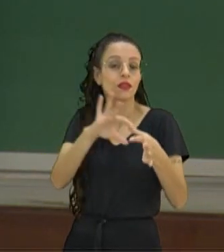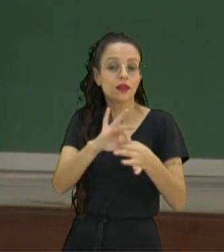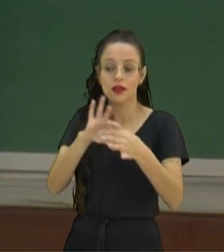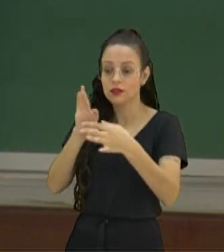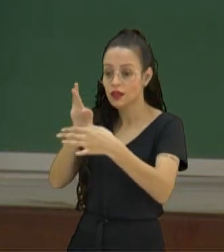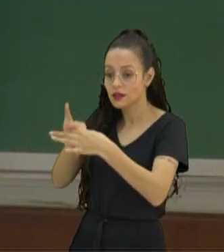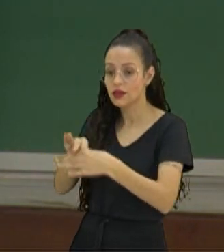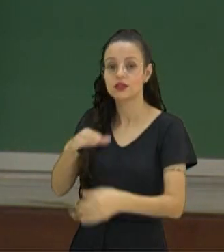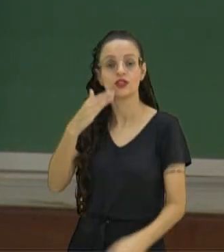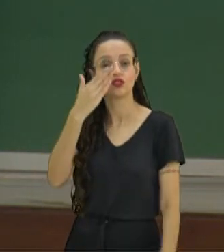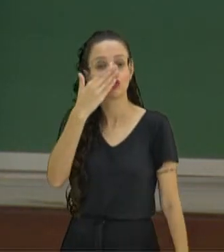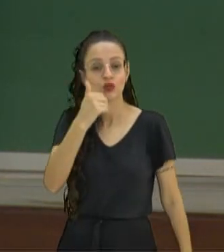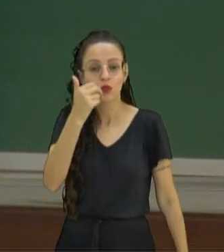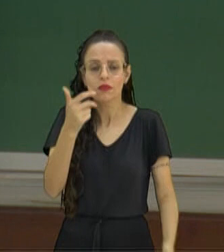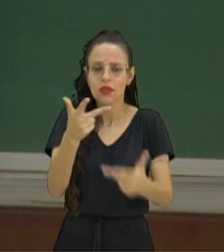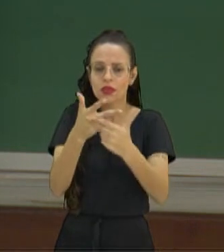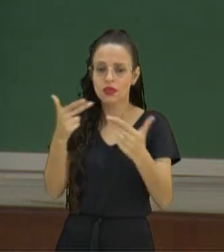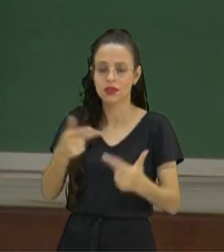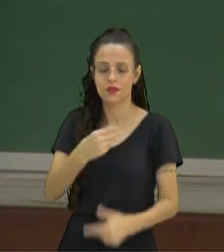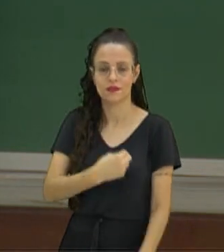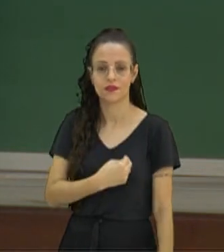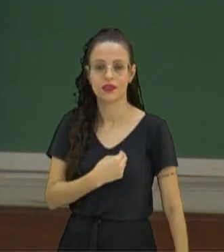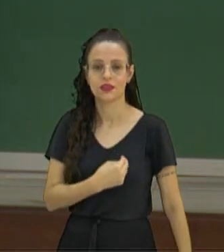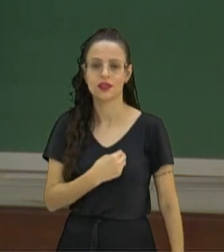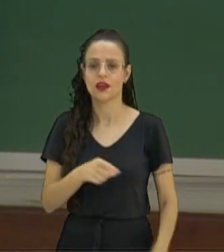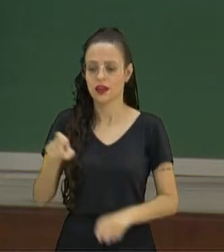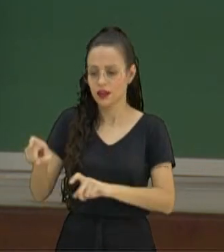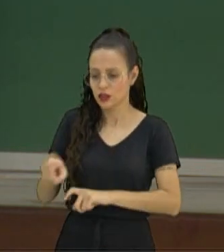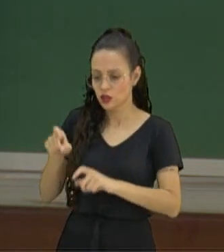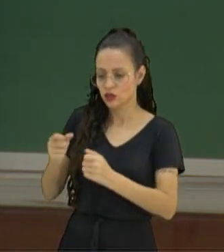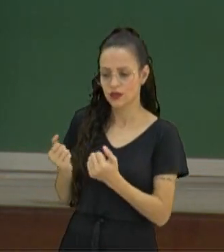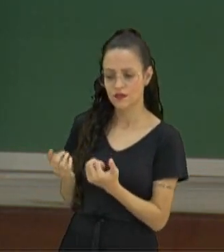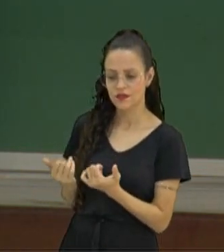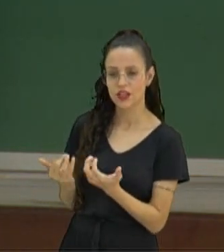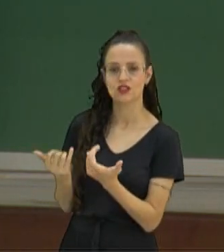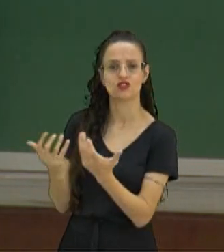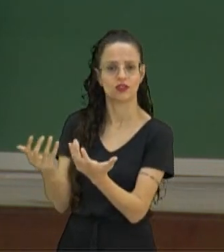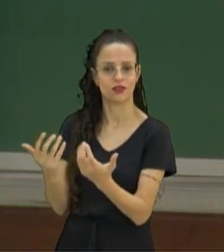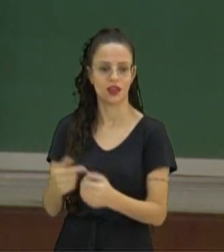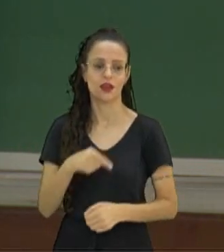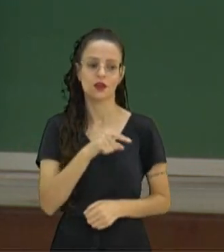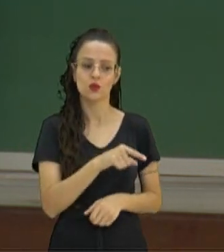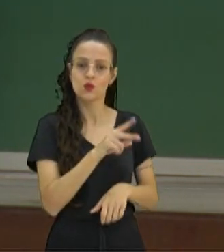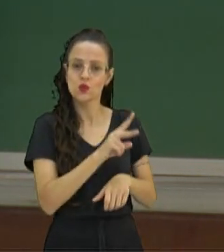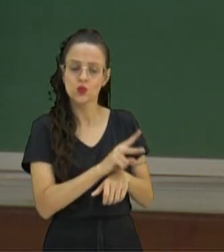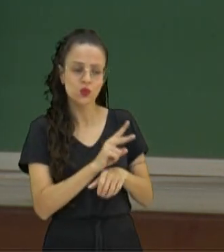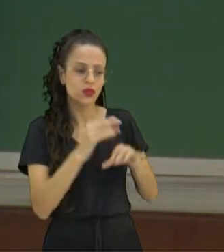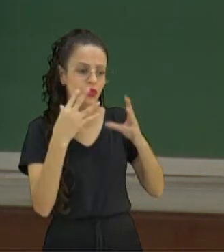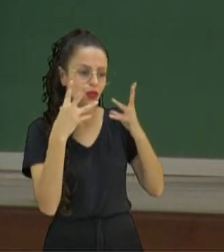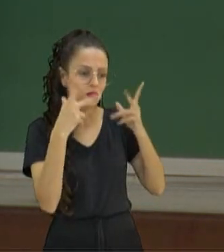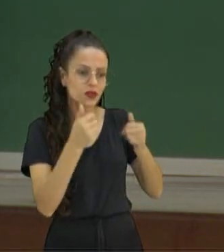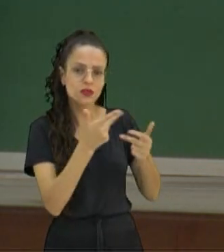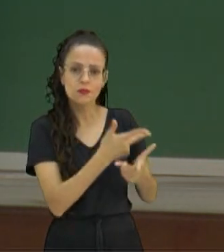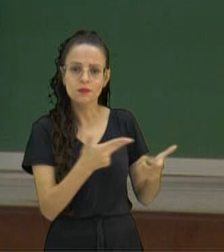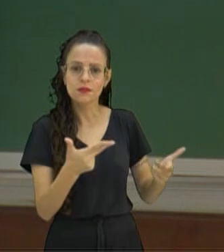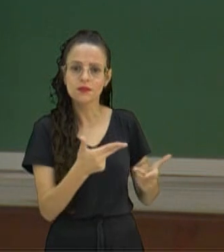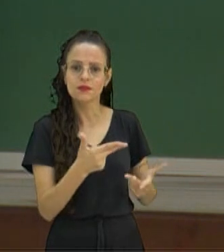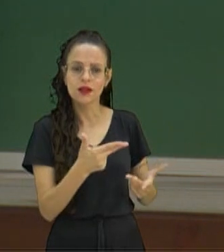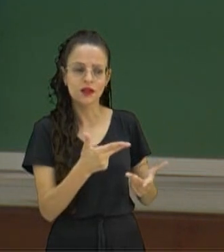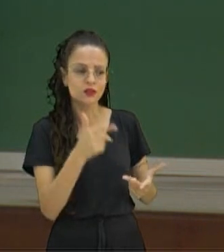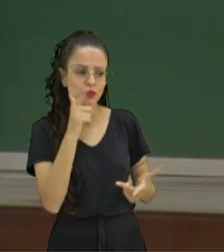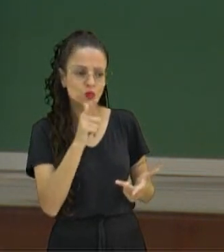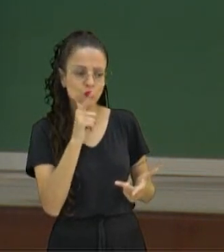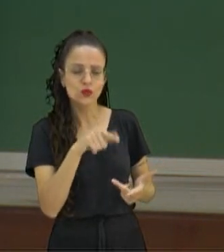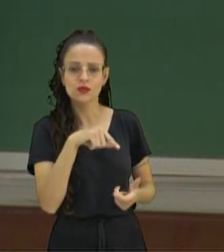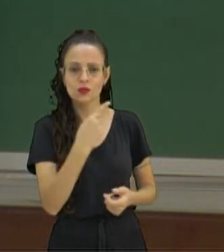de sustento, de se manter. A agricultura, cultivo de vegetais, a pecuária, a criação de animais. Se eles conseguiram